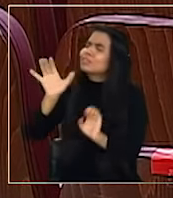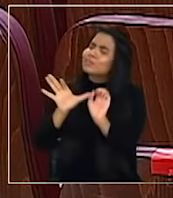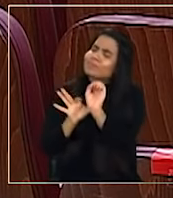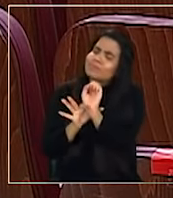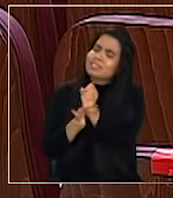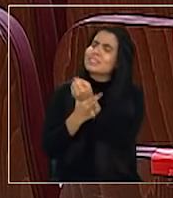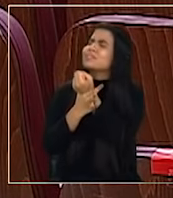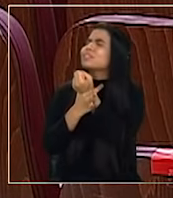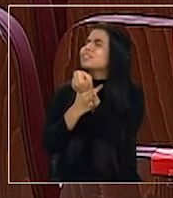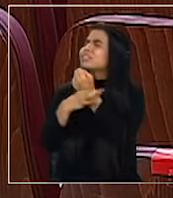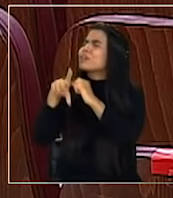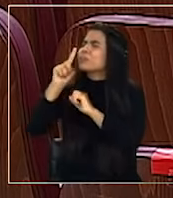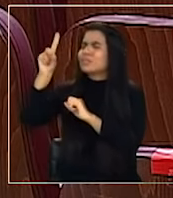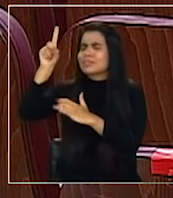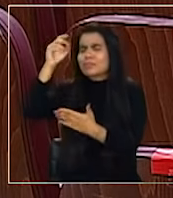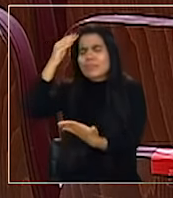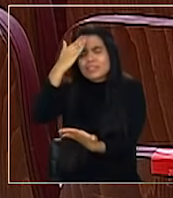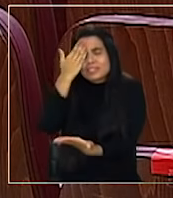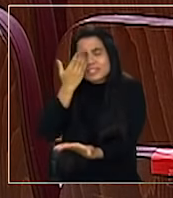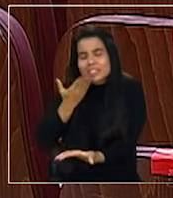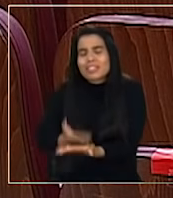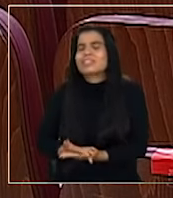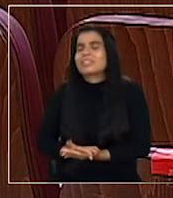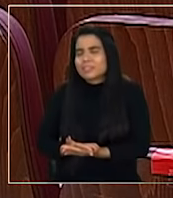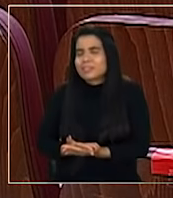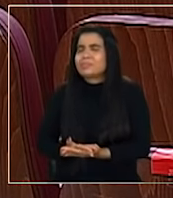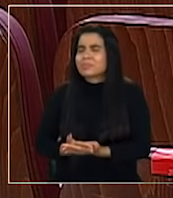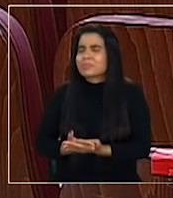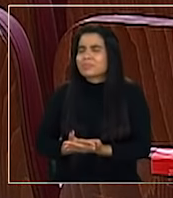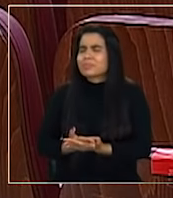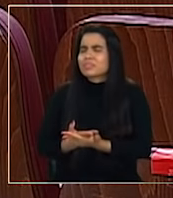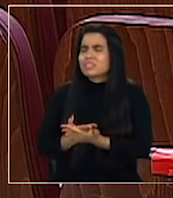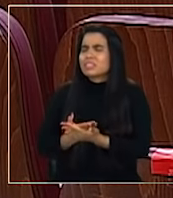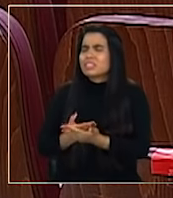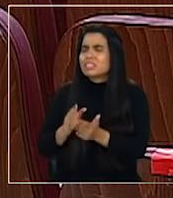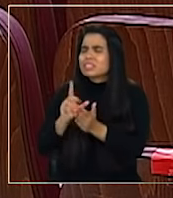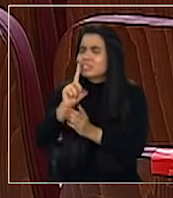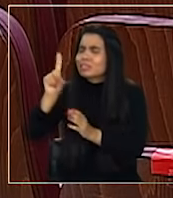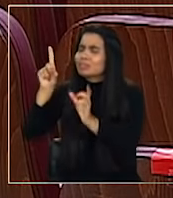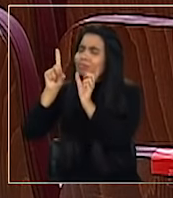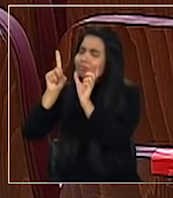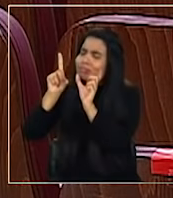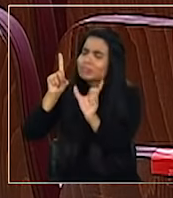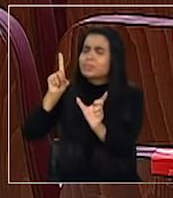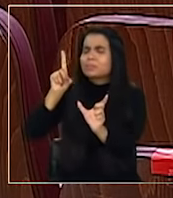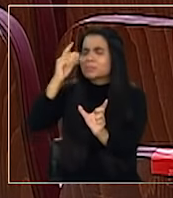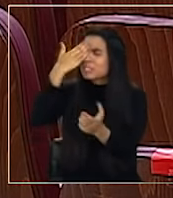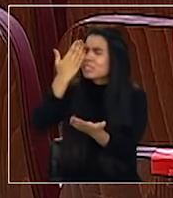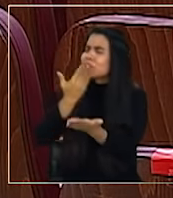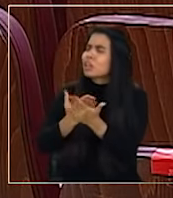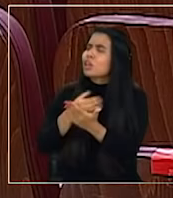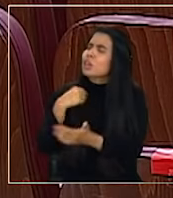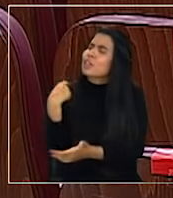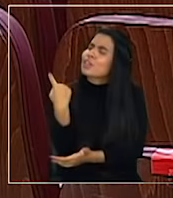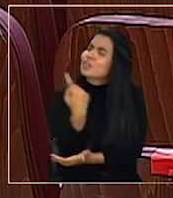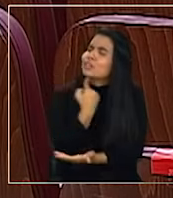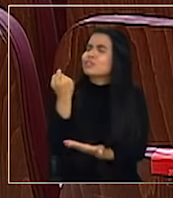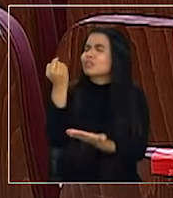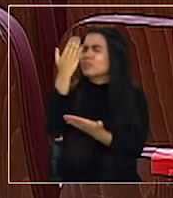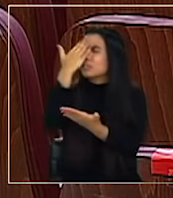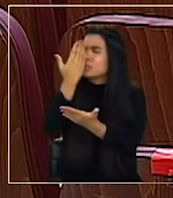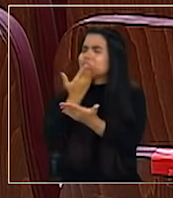segurança, com a certeza da tua palavra, meu Deus. Nós confiamos em ti, Senhor